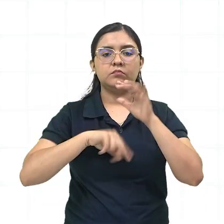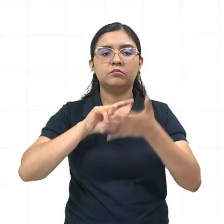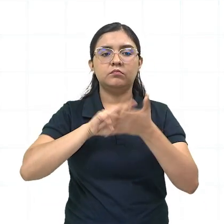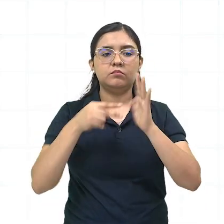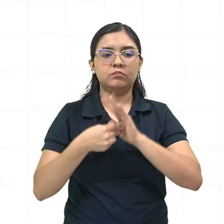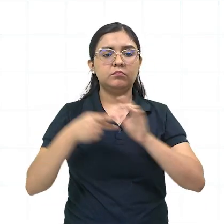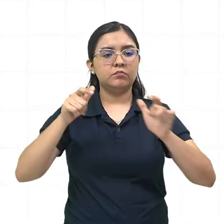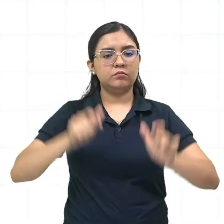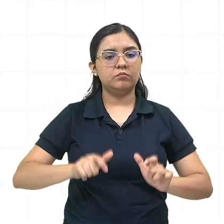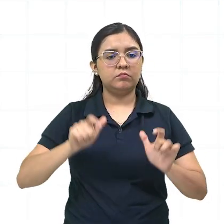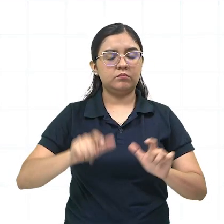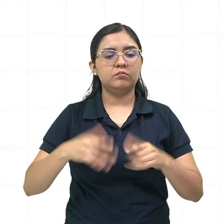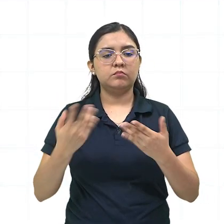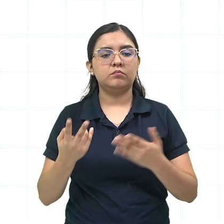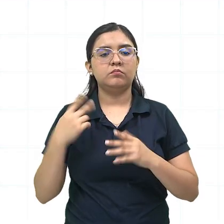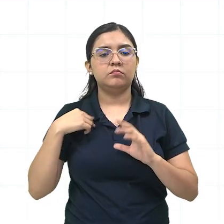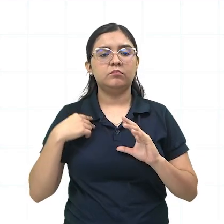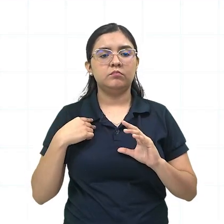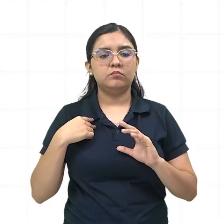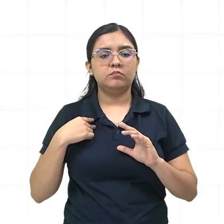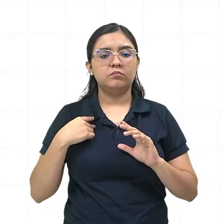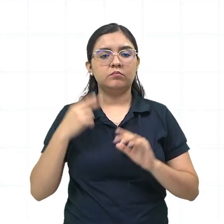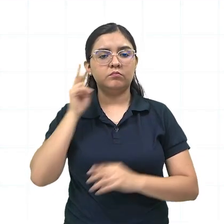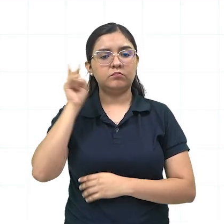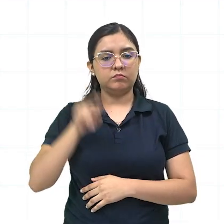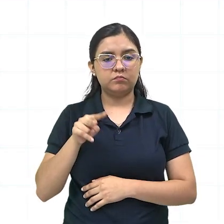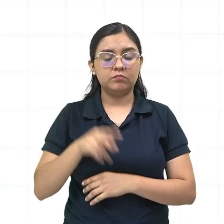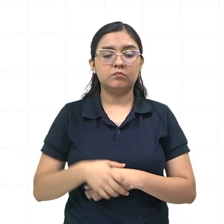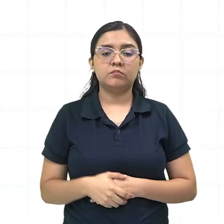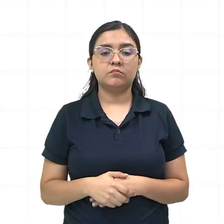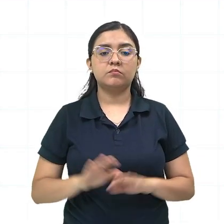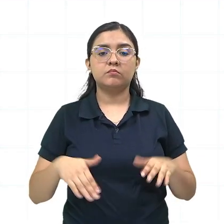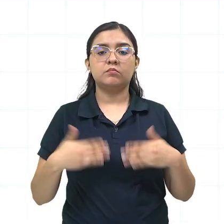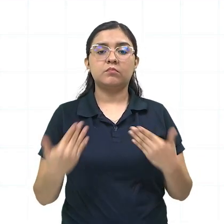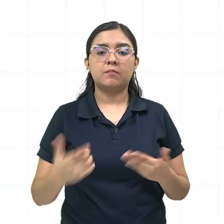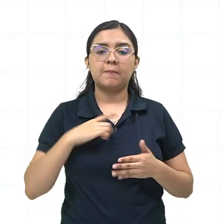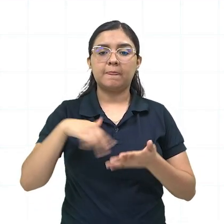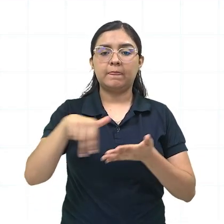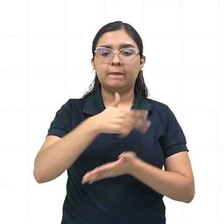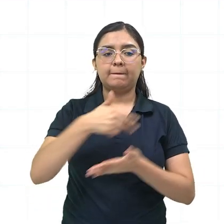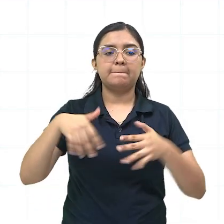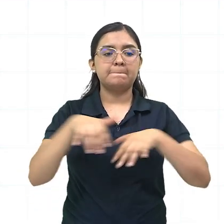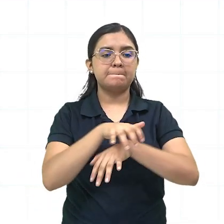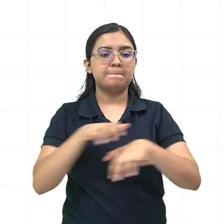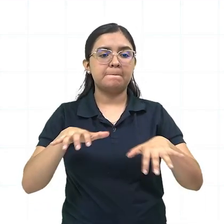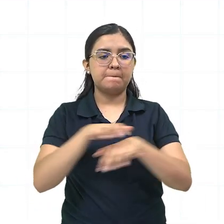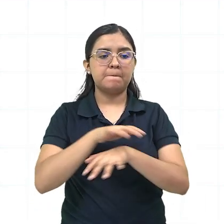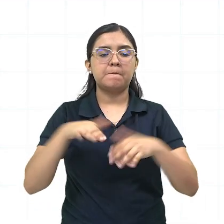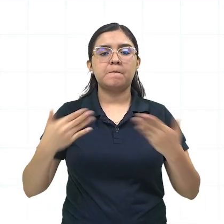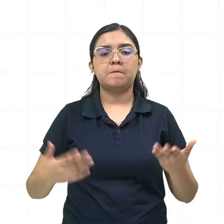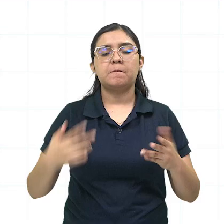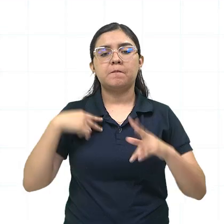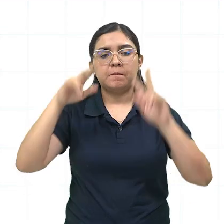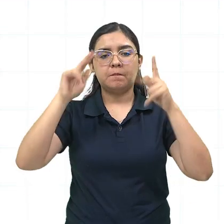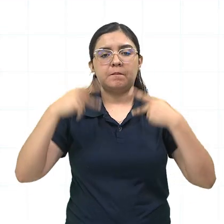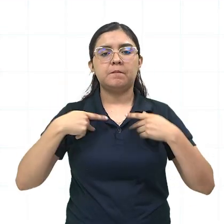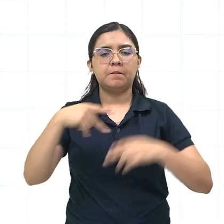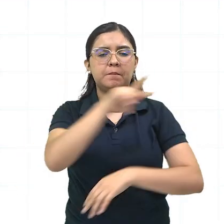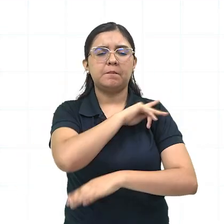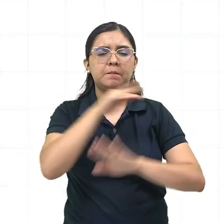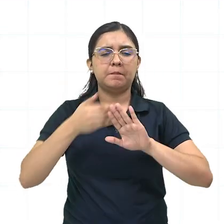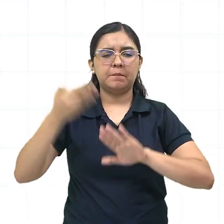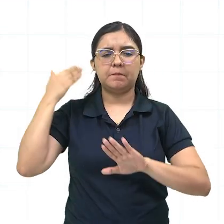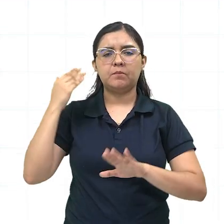e significa lugar de onde se vê. Através de danças e rituais, o homem primitivo